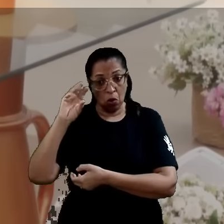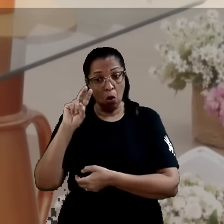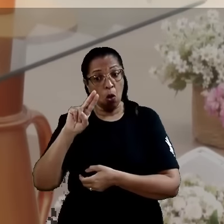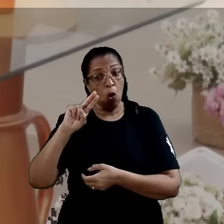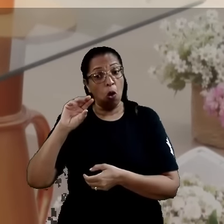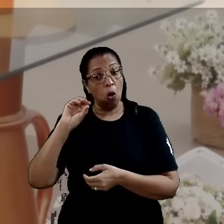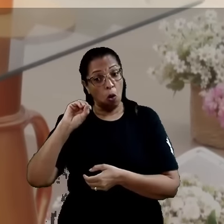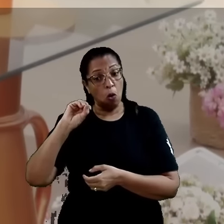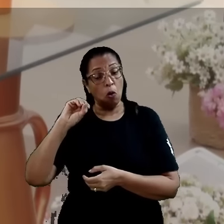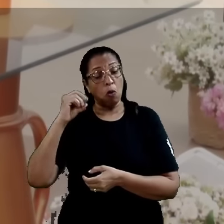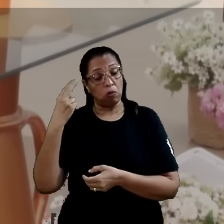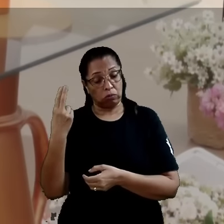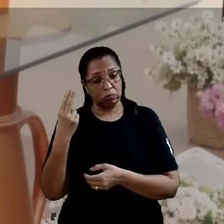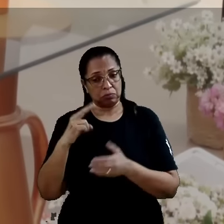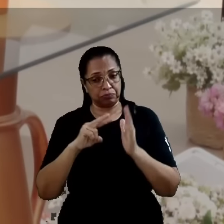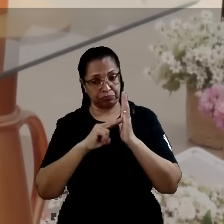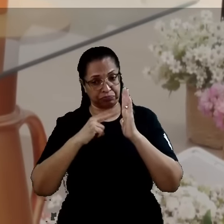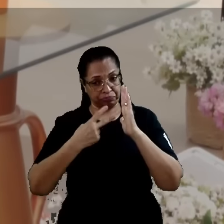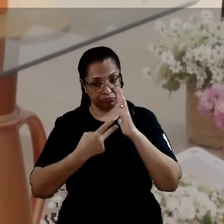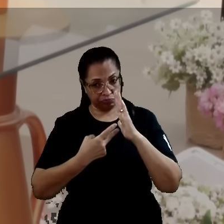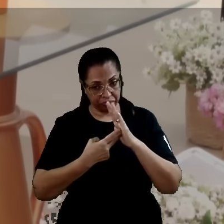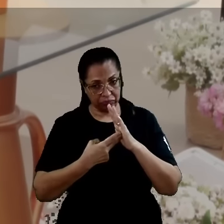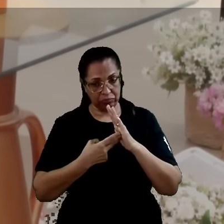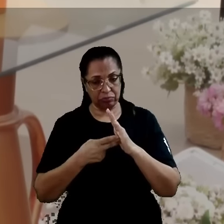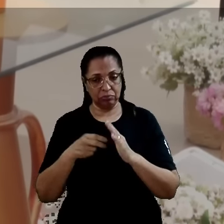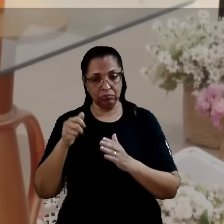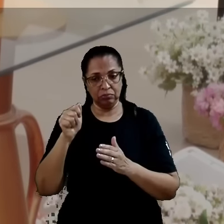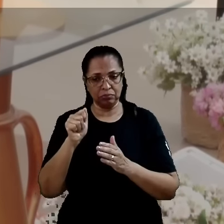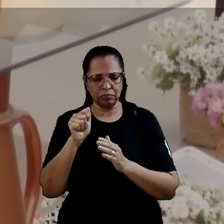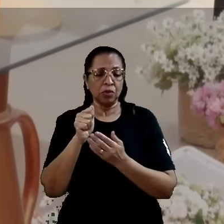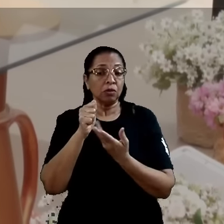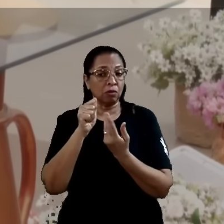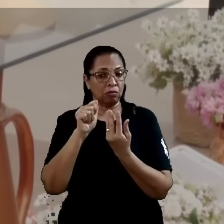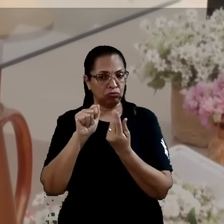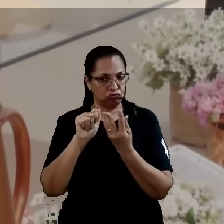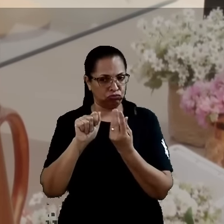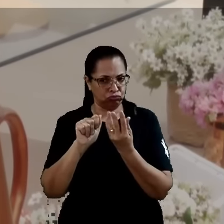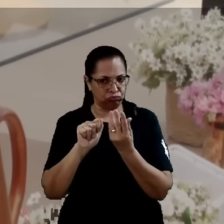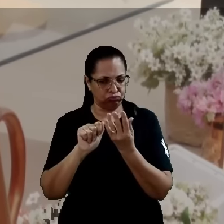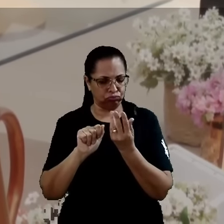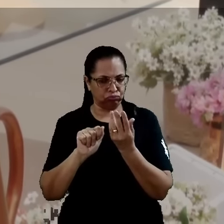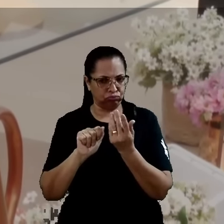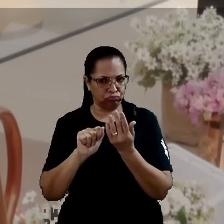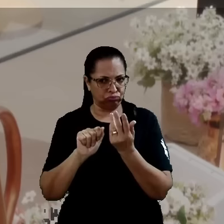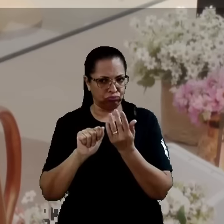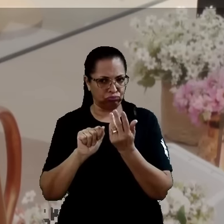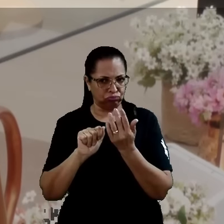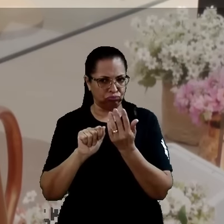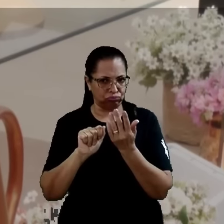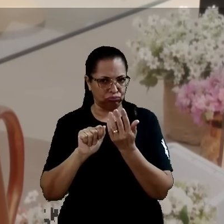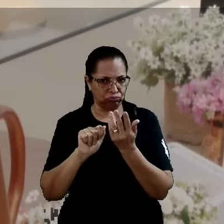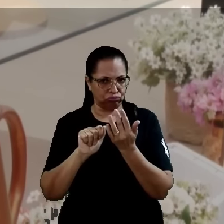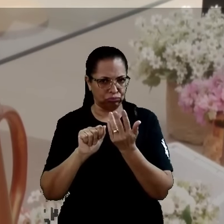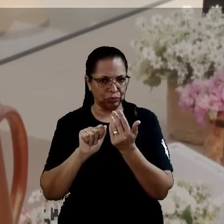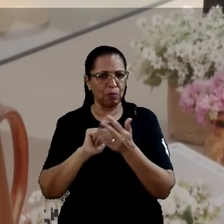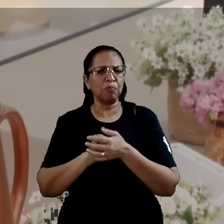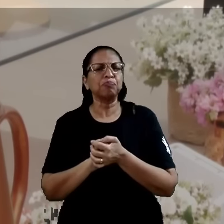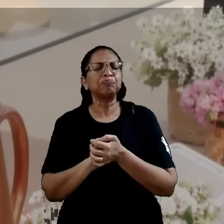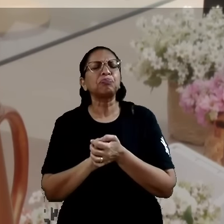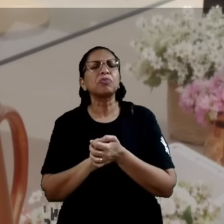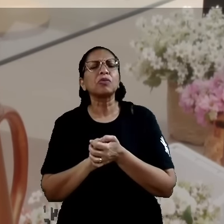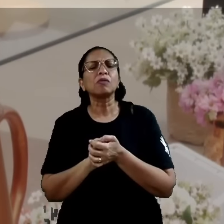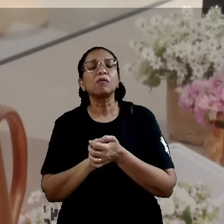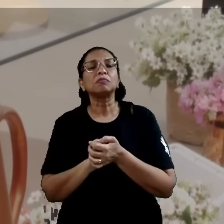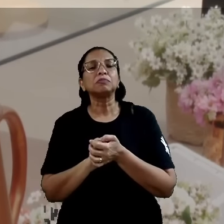desde menina desde criança e eu tive da parte de Deus este impulso para